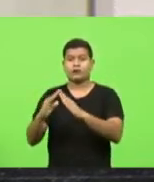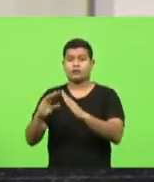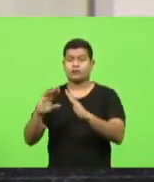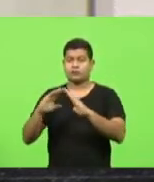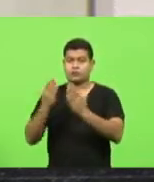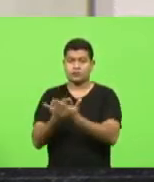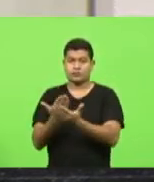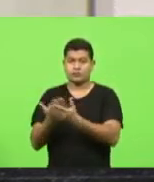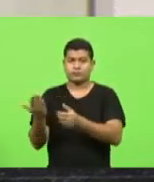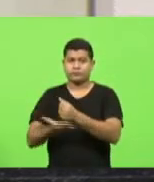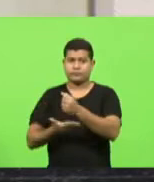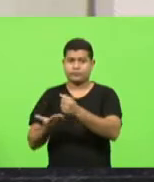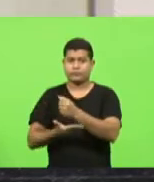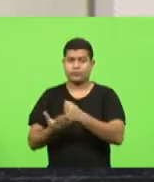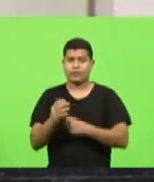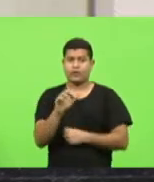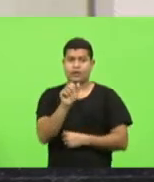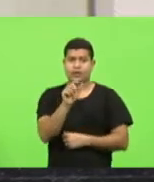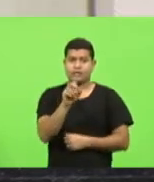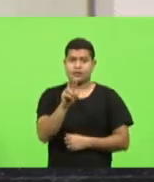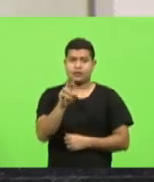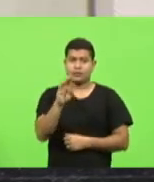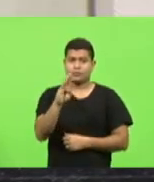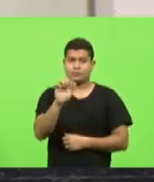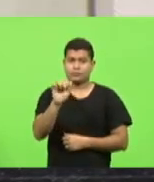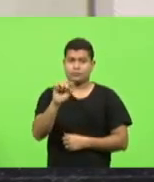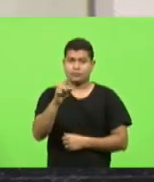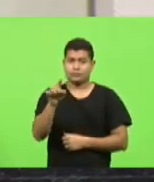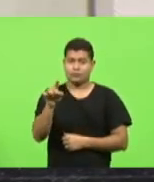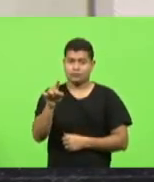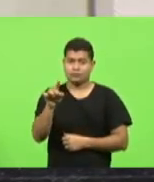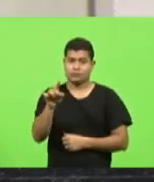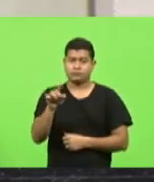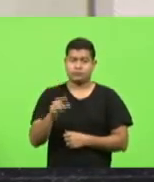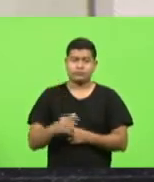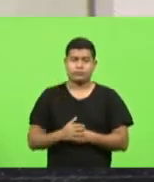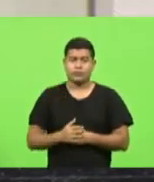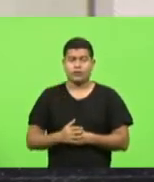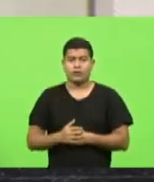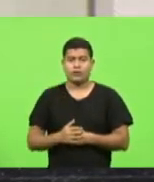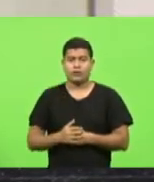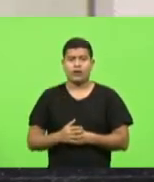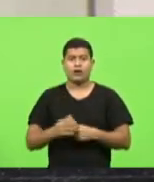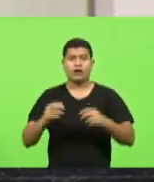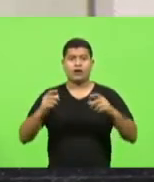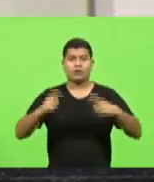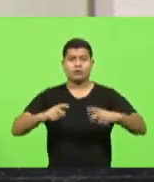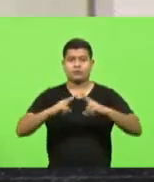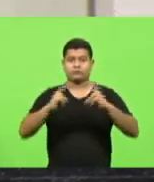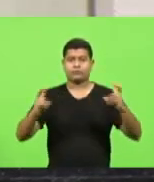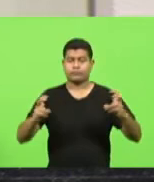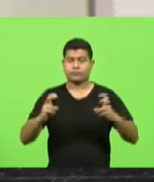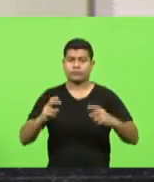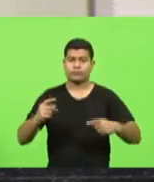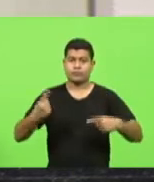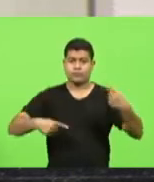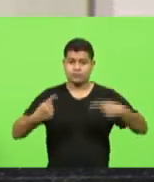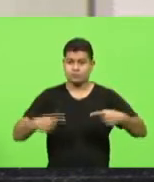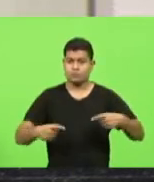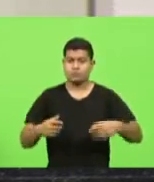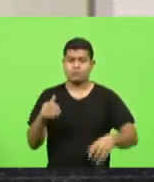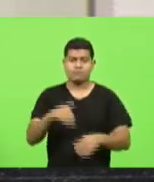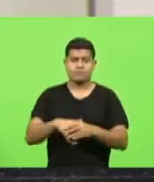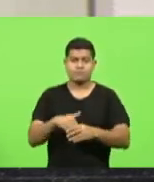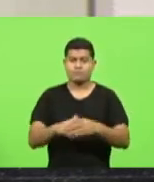Aderbal Ramos da Silva localizado no município de Florianópolis em discussão em